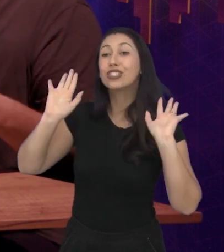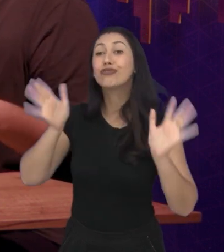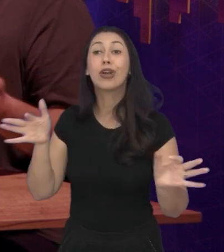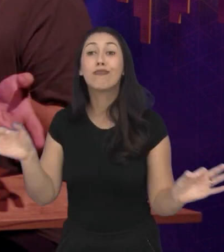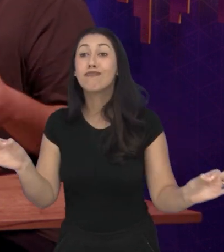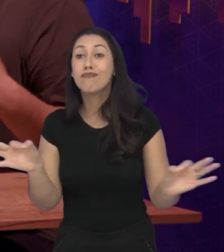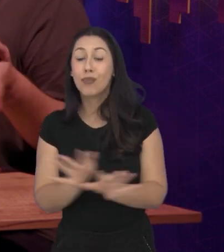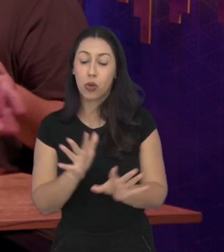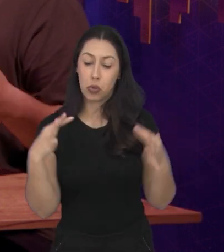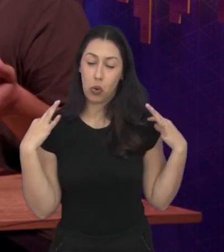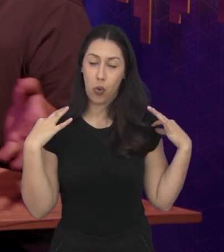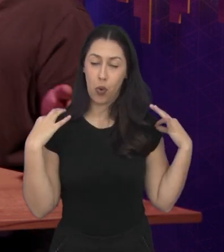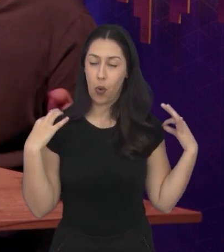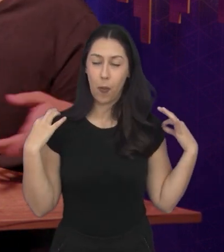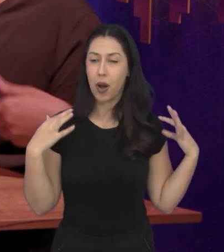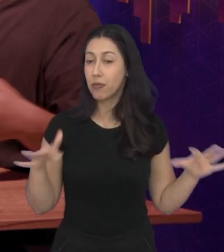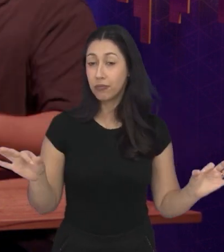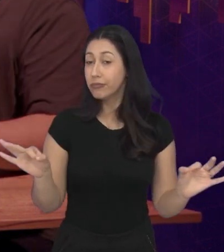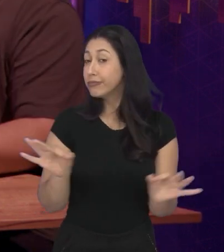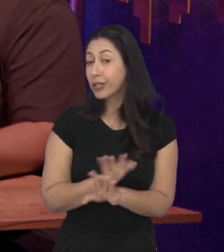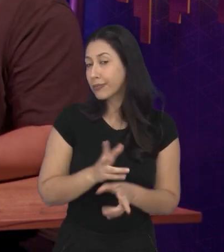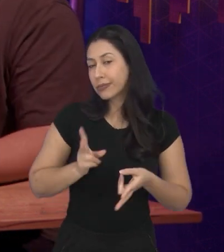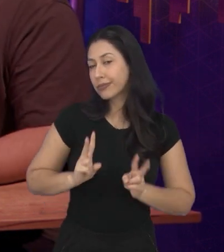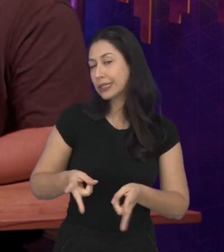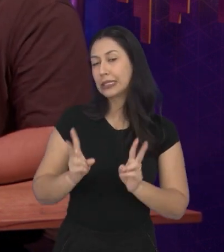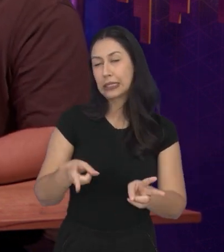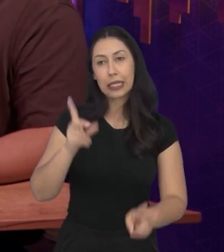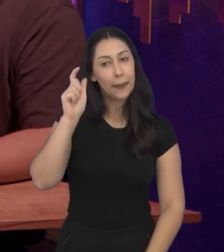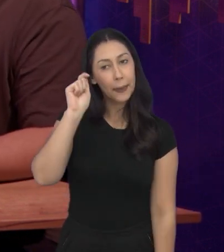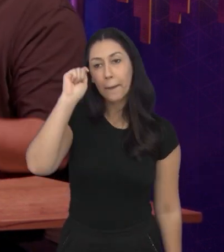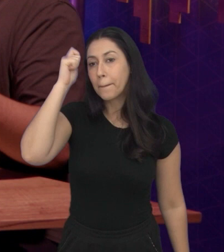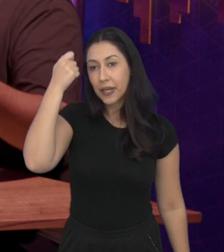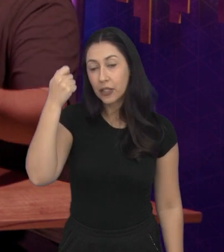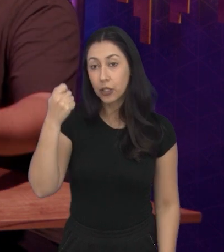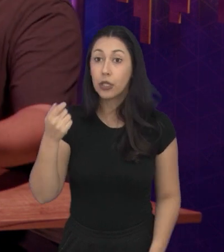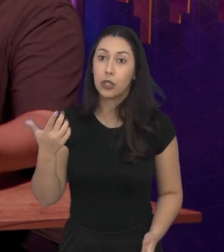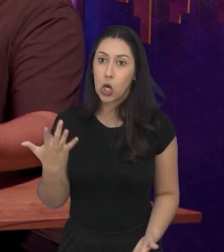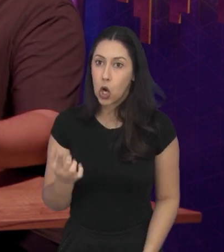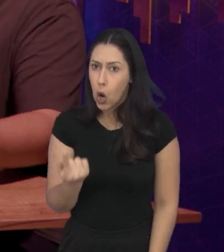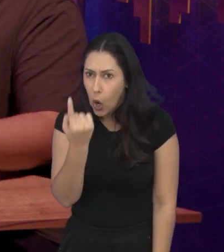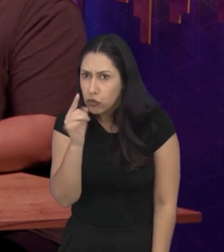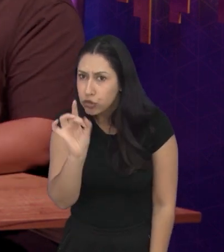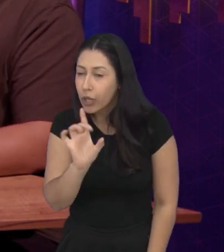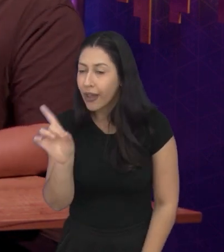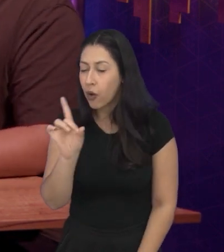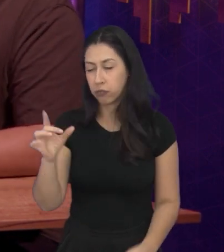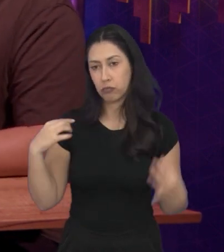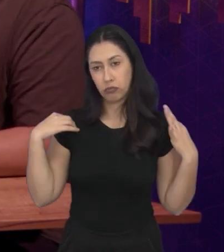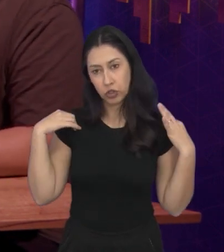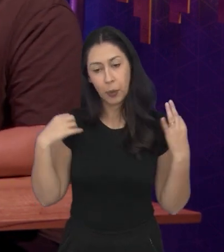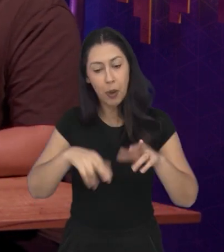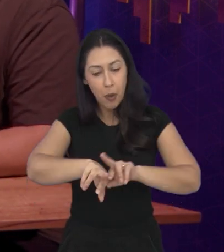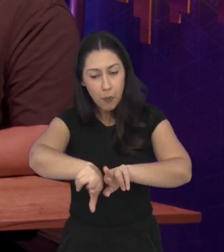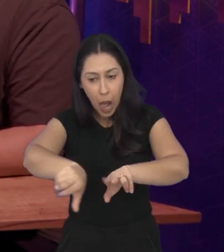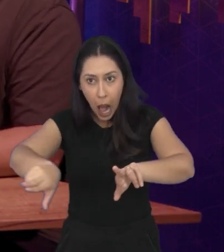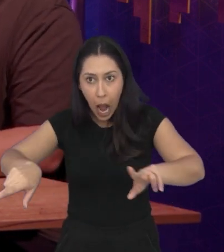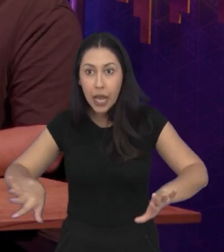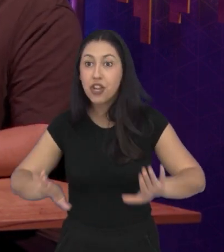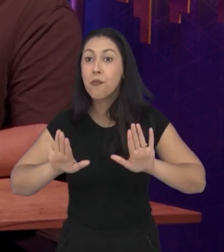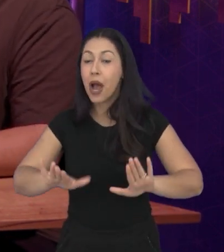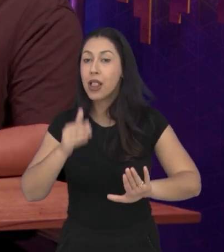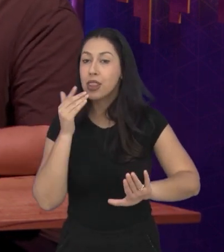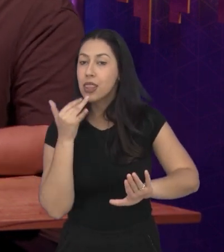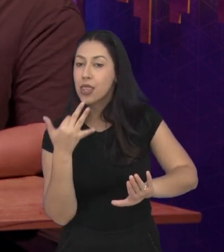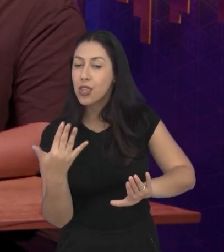dia, né? Que é uma escolha mínima, né? Ele usava sempre a mesma roupa, tinha várias peças, na verdade, daquelas roupas, e aí já poupava ali a